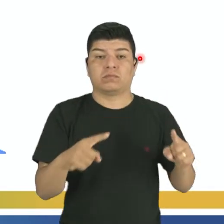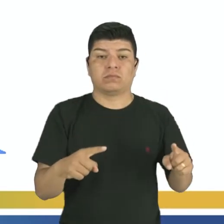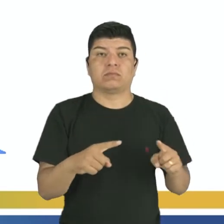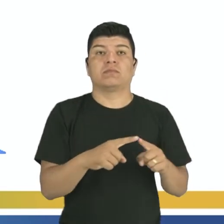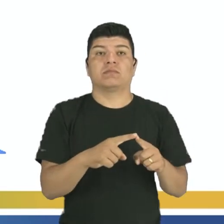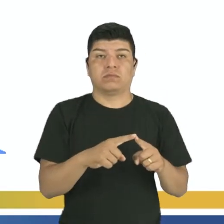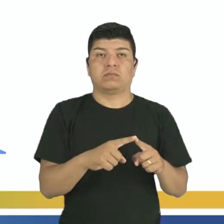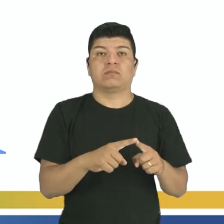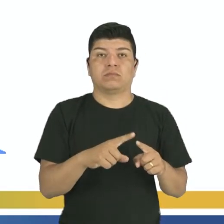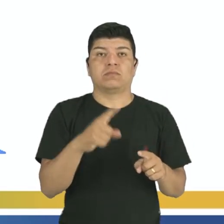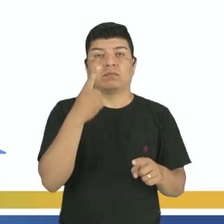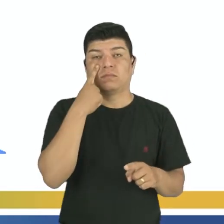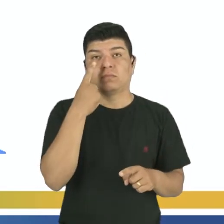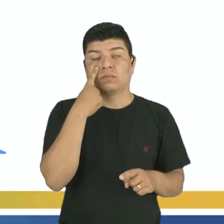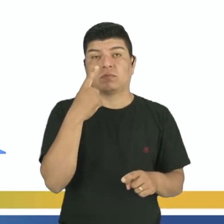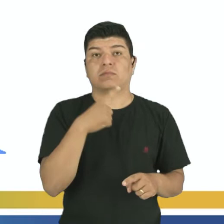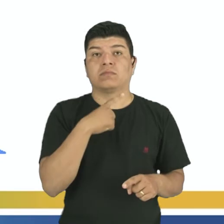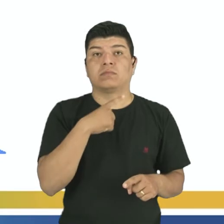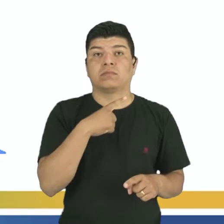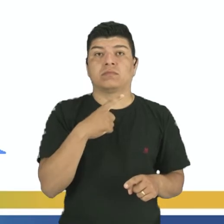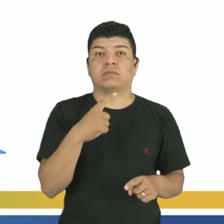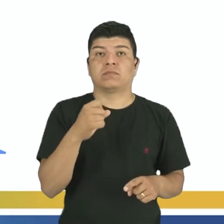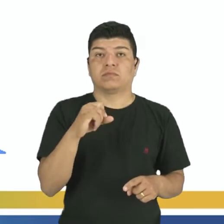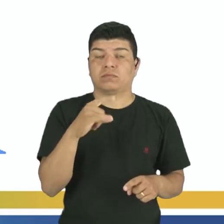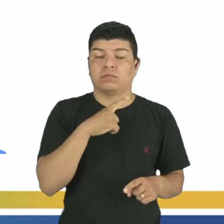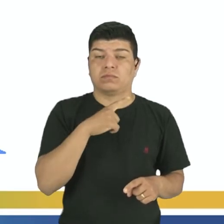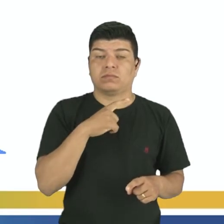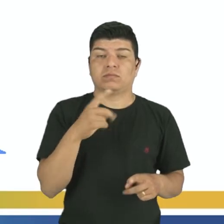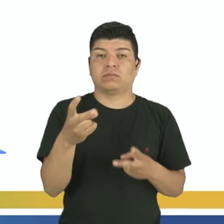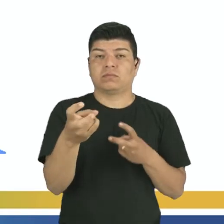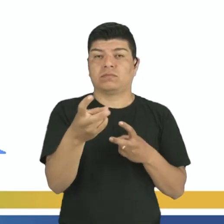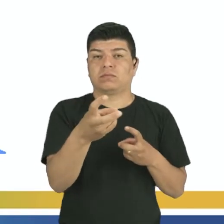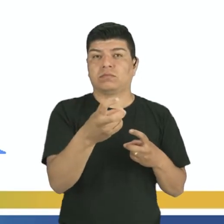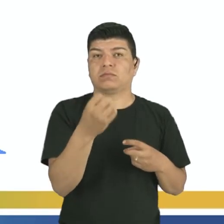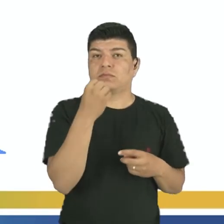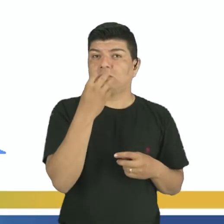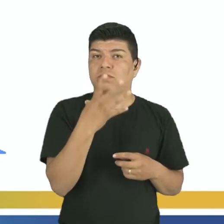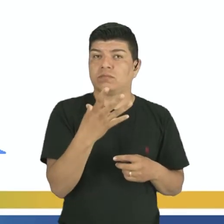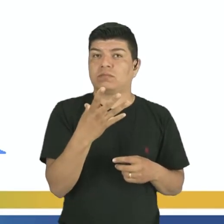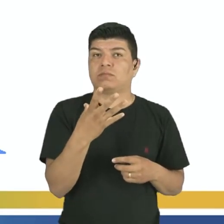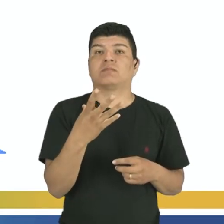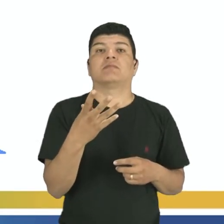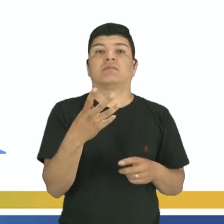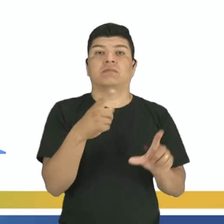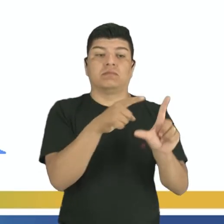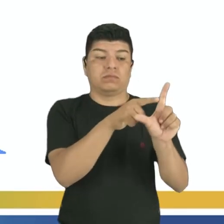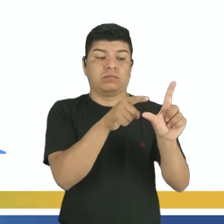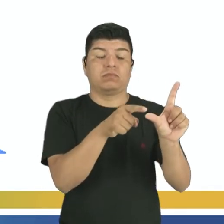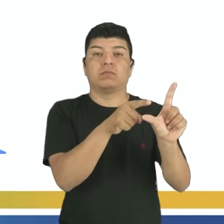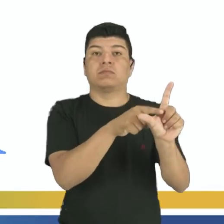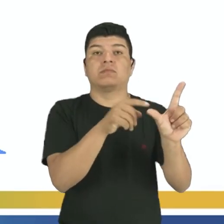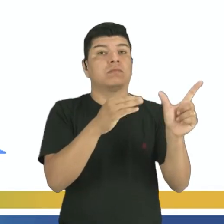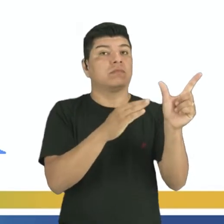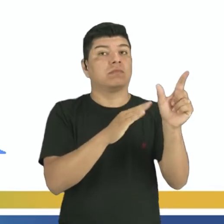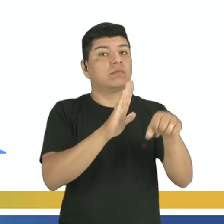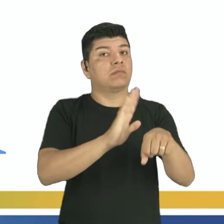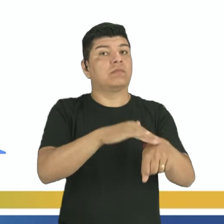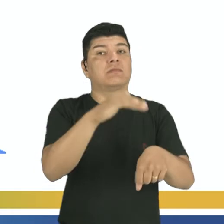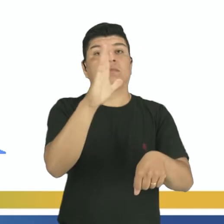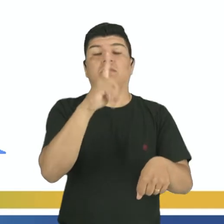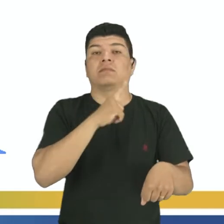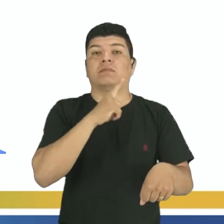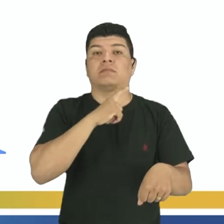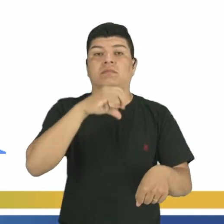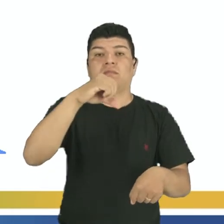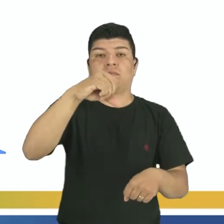Repare que este ângulo aqui, ó, se você tiver aí uma boa estimativa de ângulos internos, esse ângulo aqui ele mede mais de 90 graus